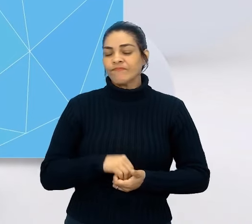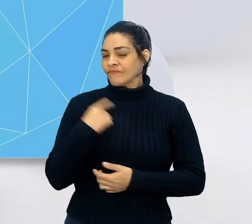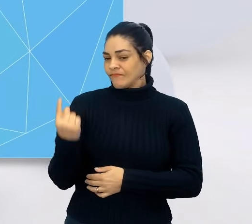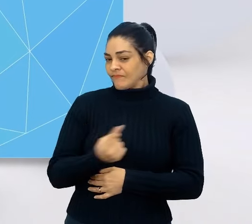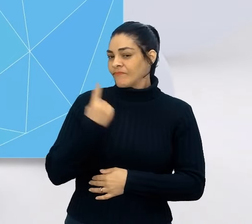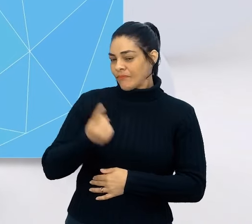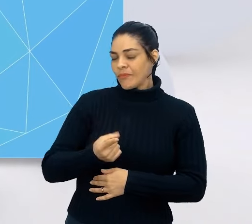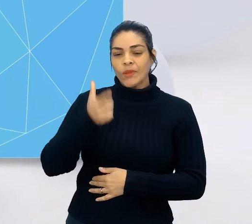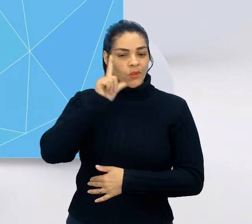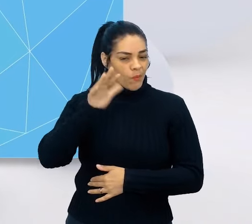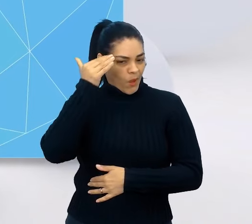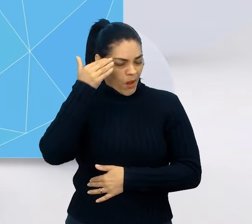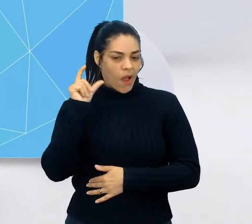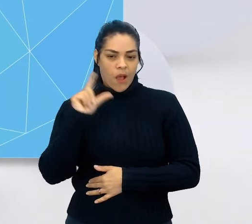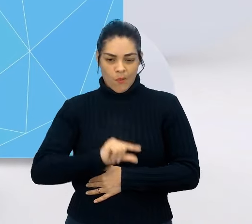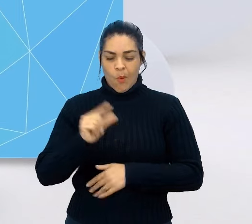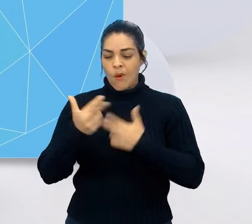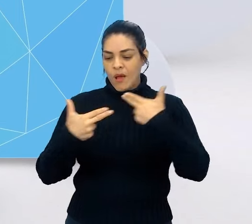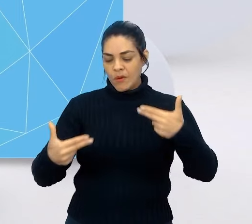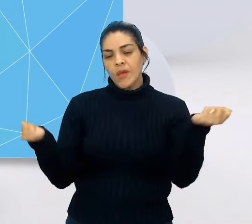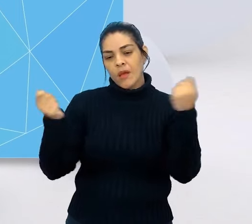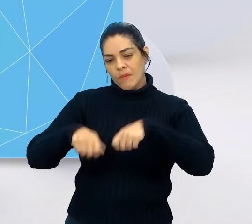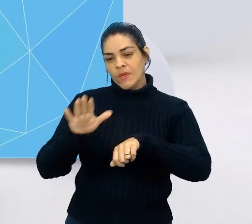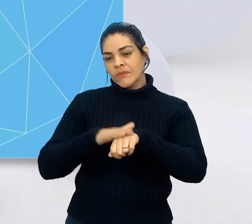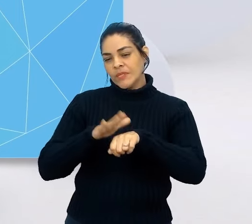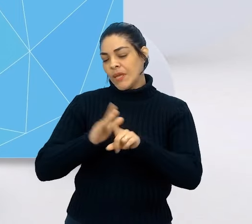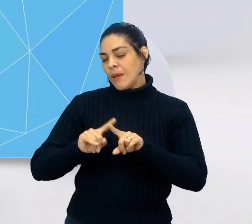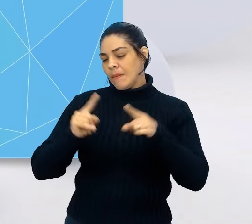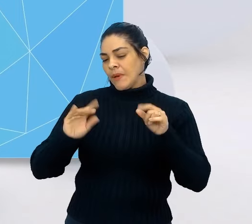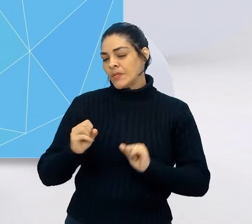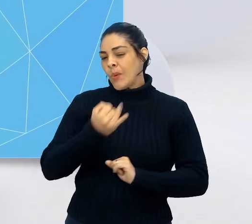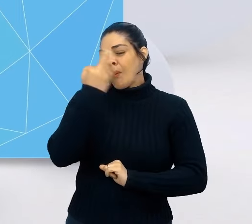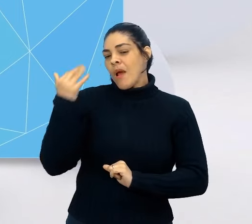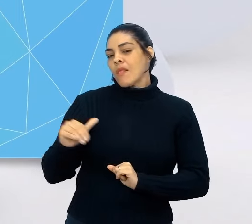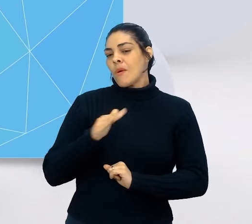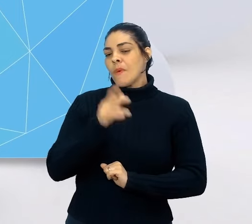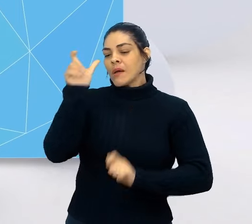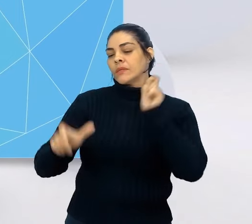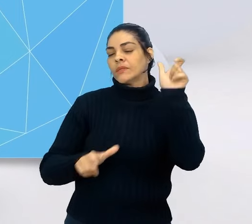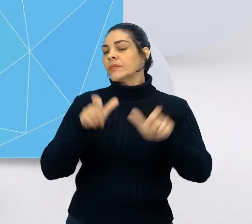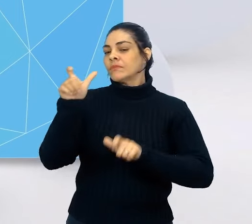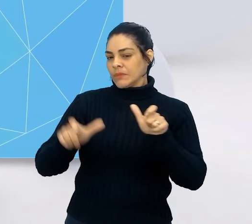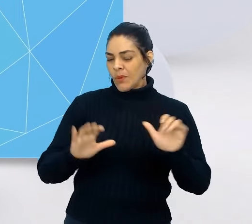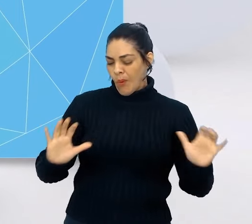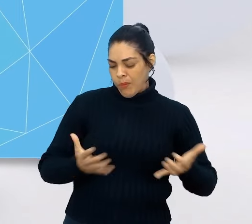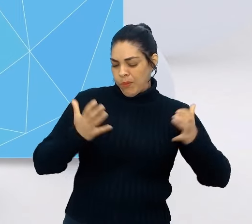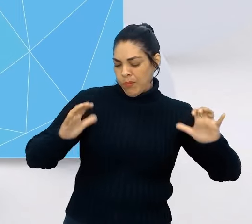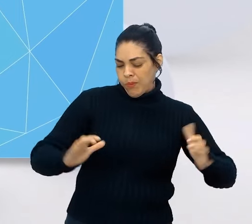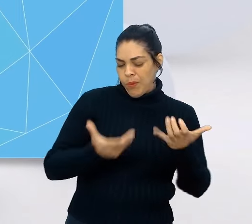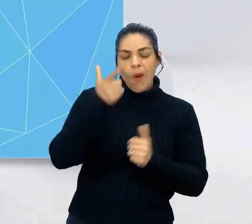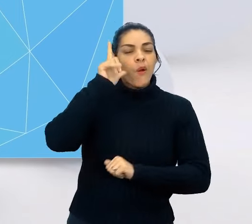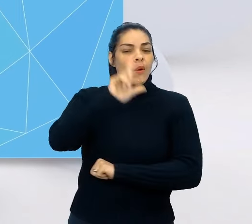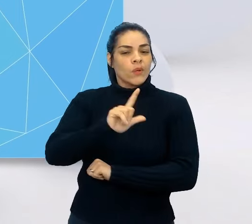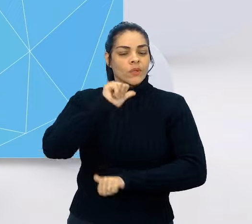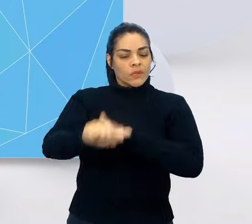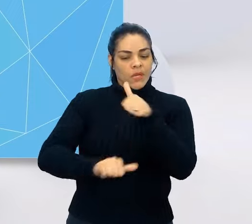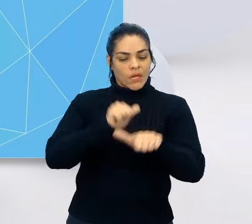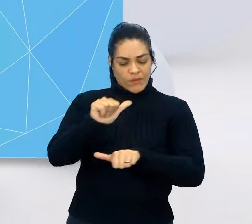Sozinhos, entendemos que pouca coisa pode ser feita, mas quanto mais pessoas se mobilizarem para mudar o cenário de nosso meio